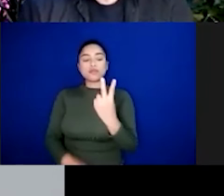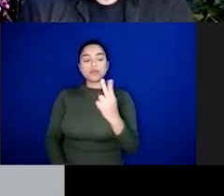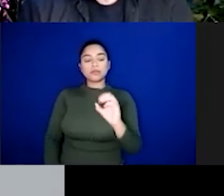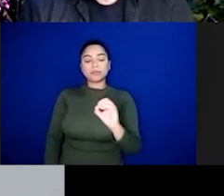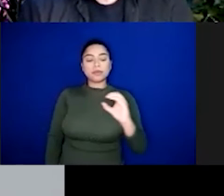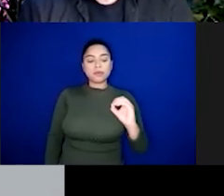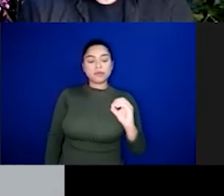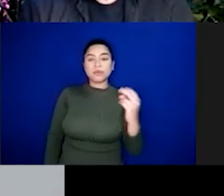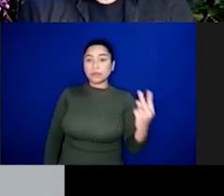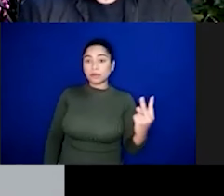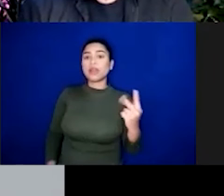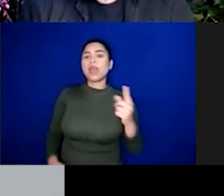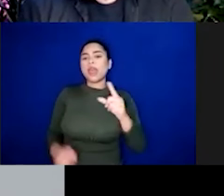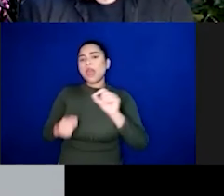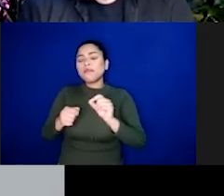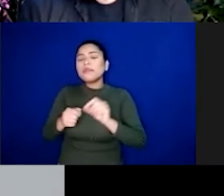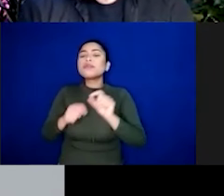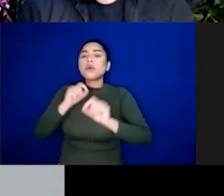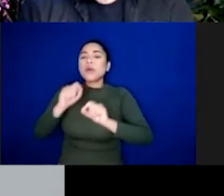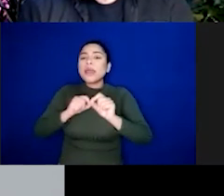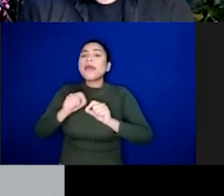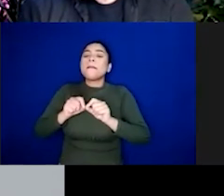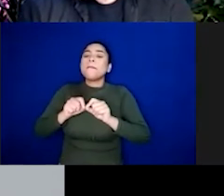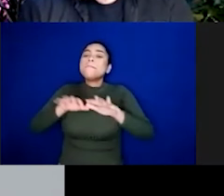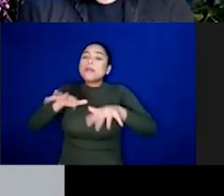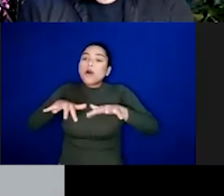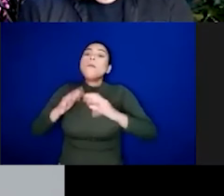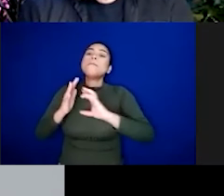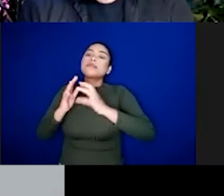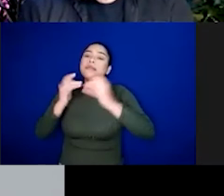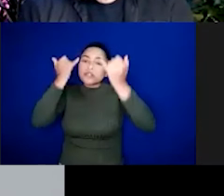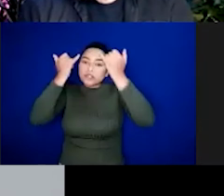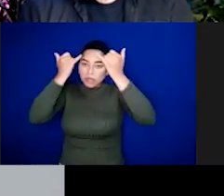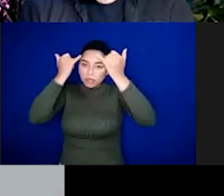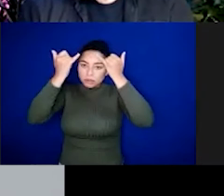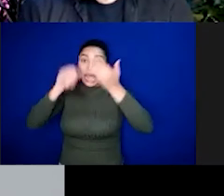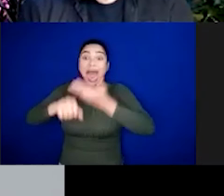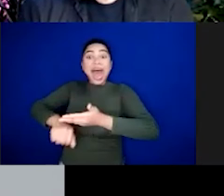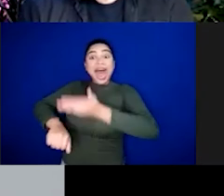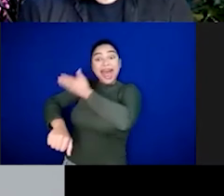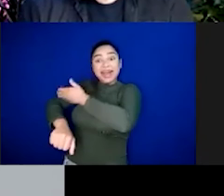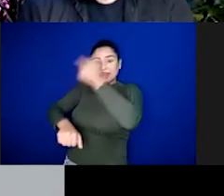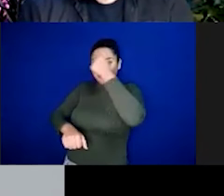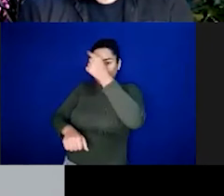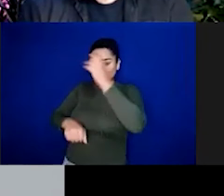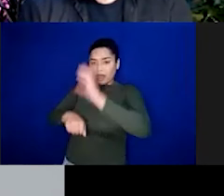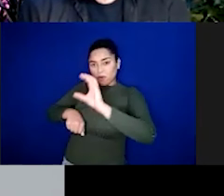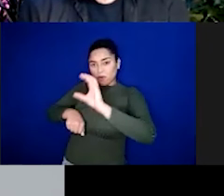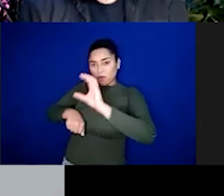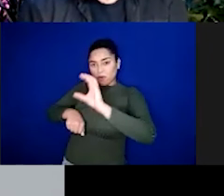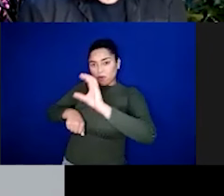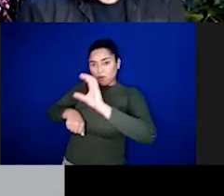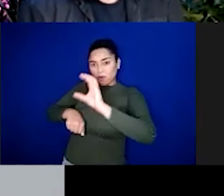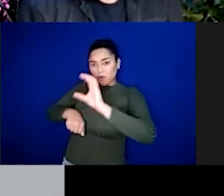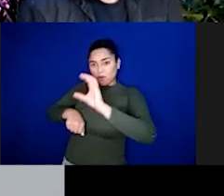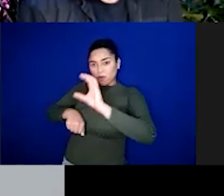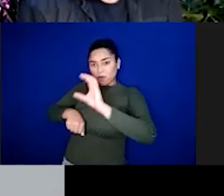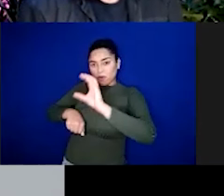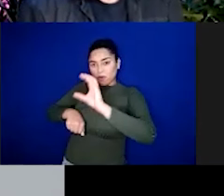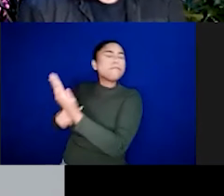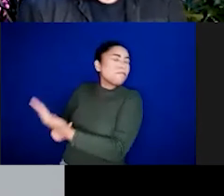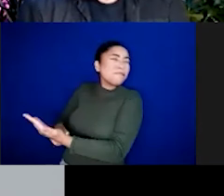feito colegial técnico em processamento de dados antes da faculdade e isso me ajudou porque eu costumo